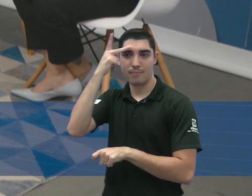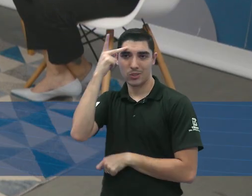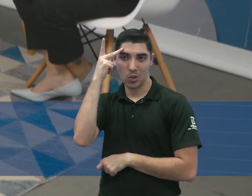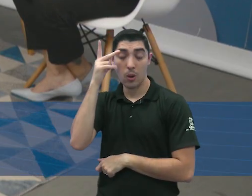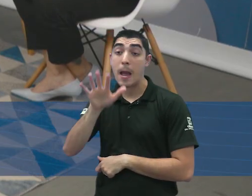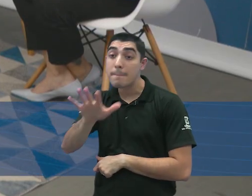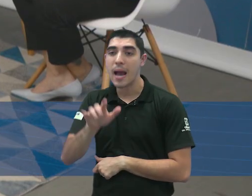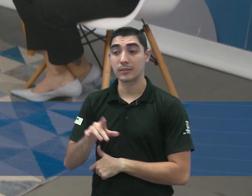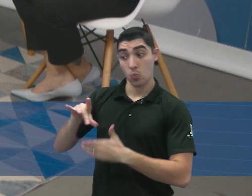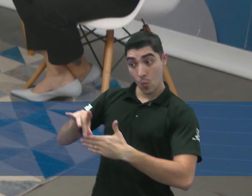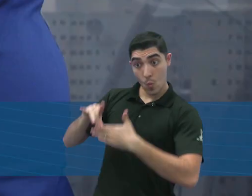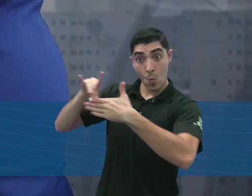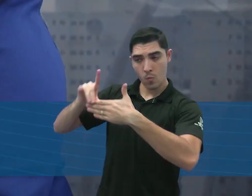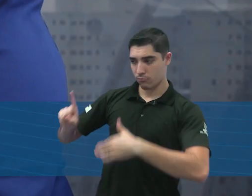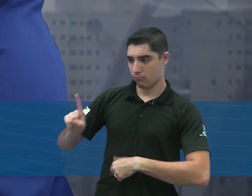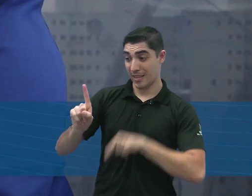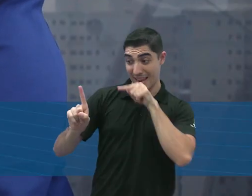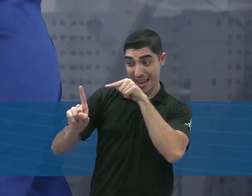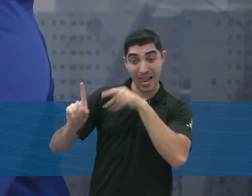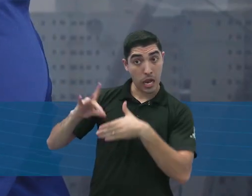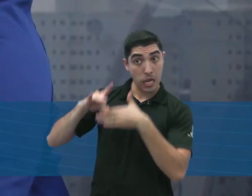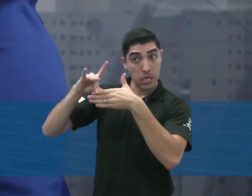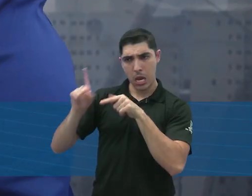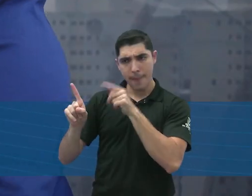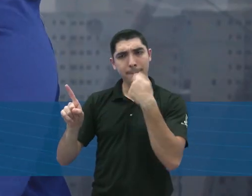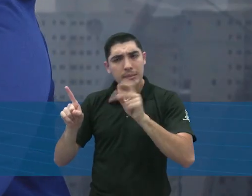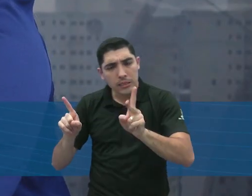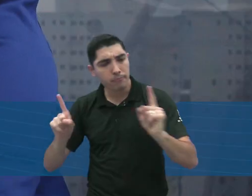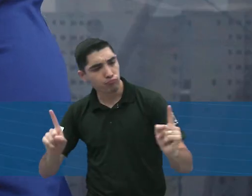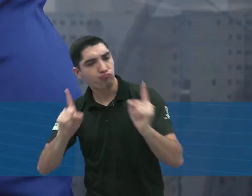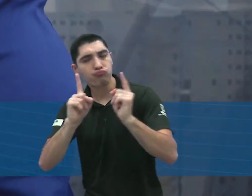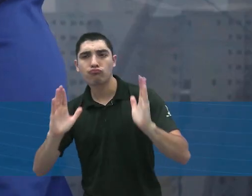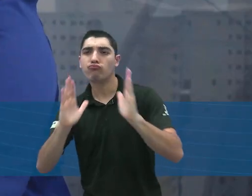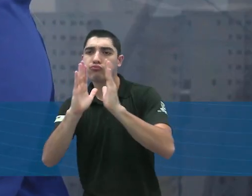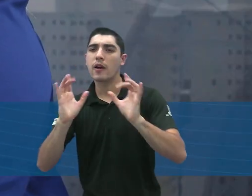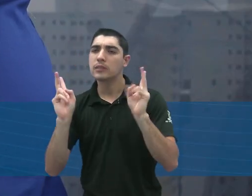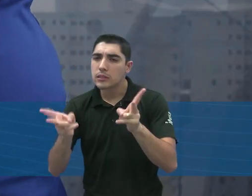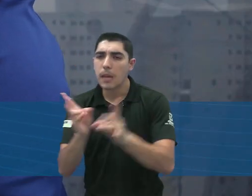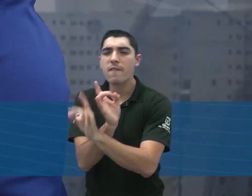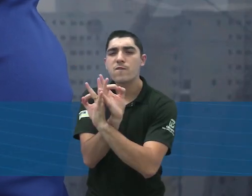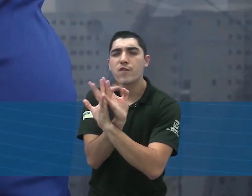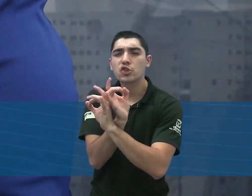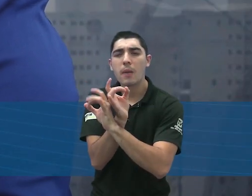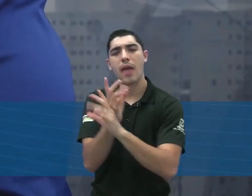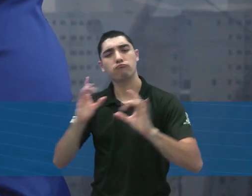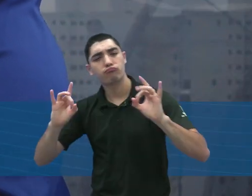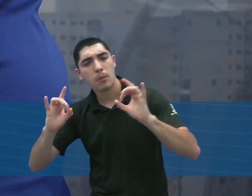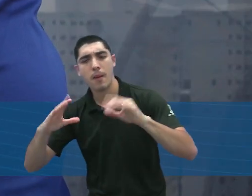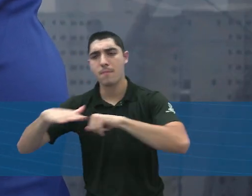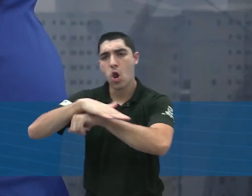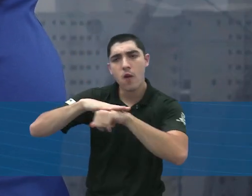pessoas, né? Mas o trabalho da liderança ali, né, que a gente fala no tete a tete, né, no cara a cara, né, no feedback constante ali,